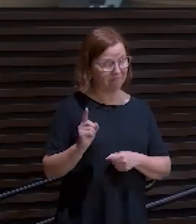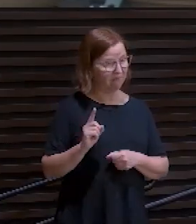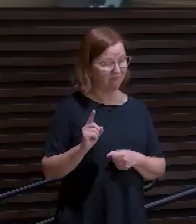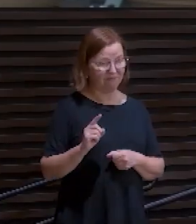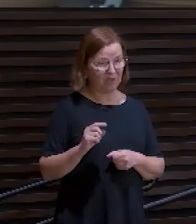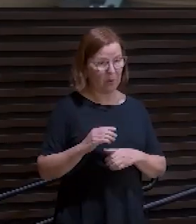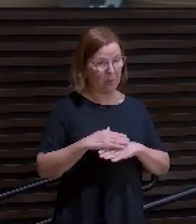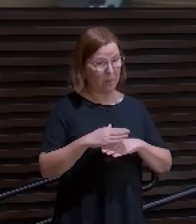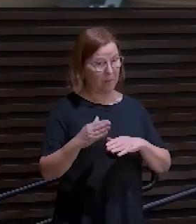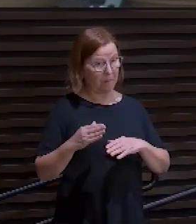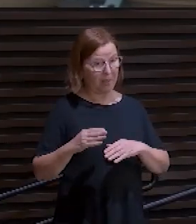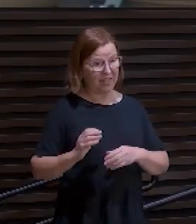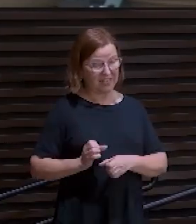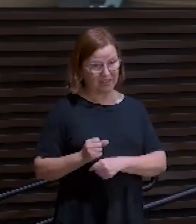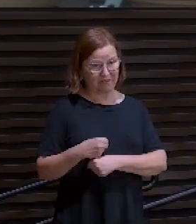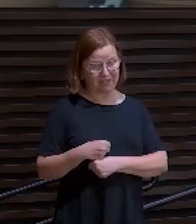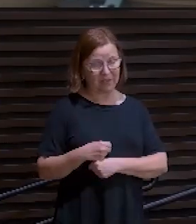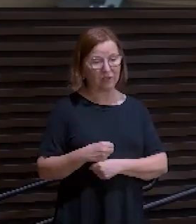Do sofrimento,